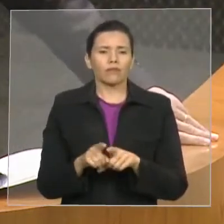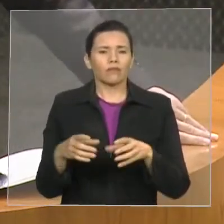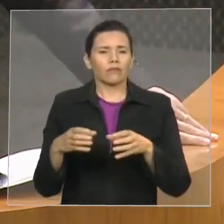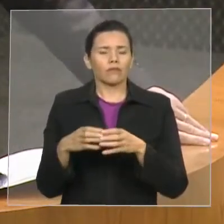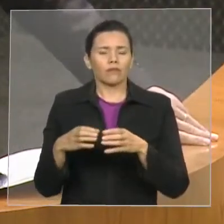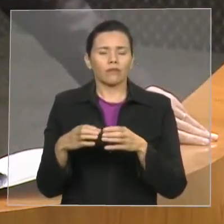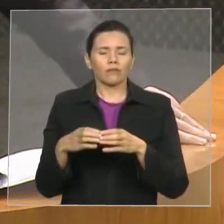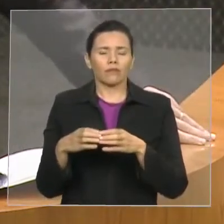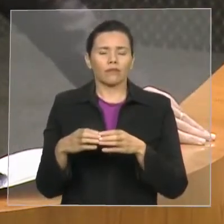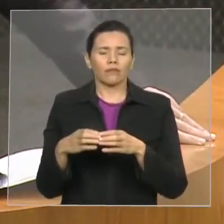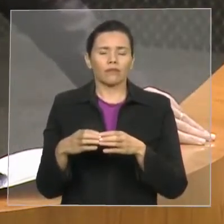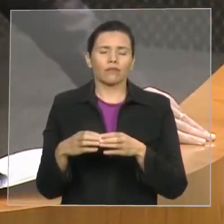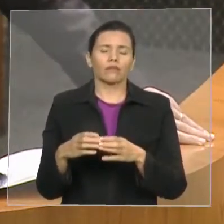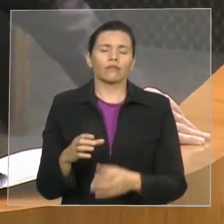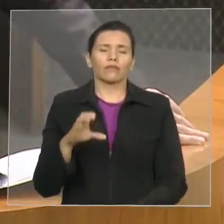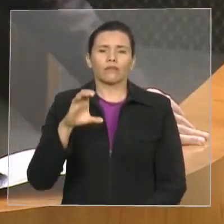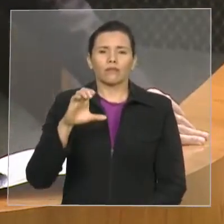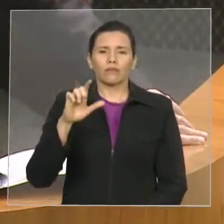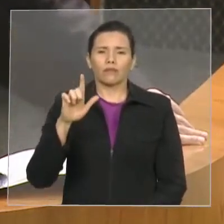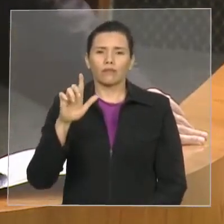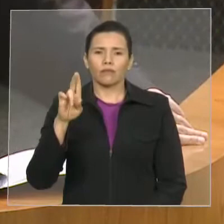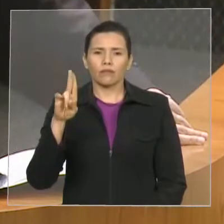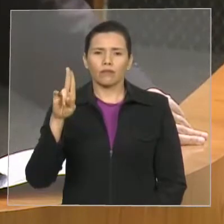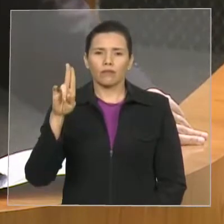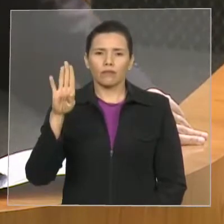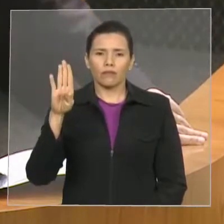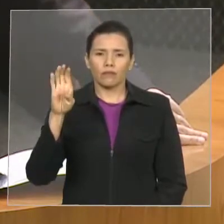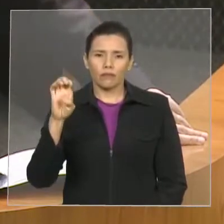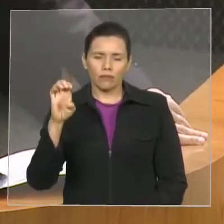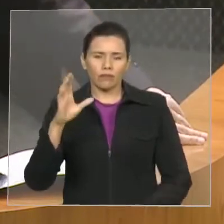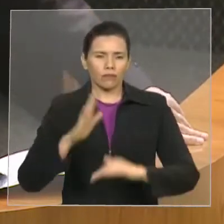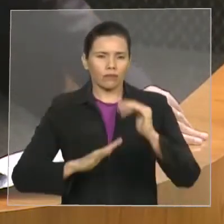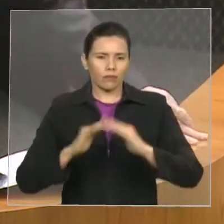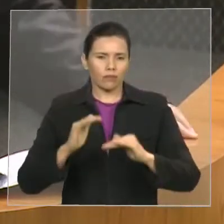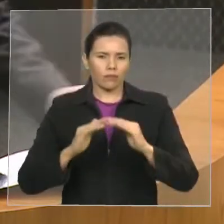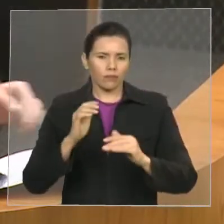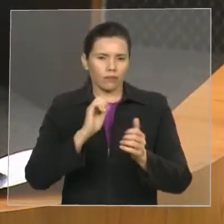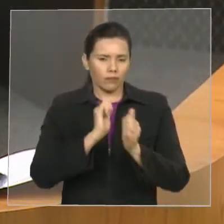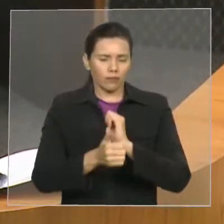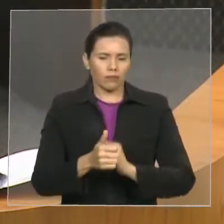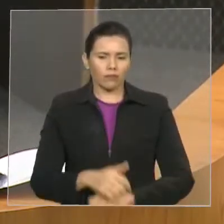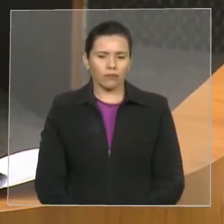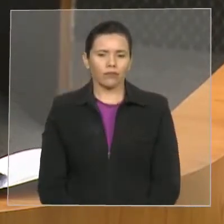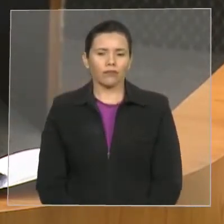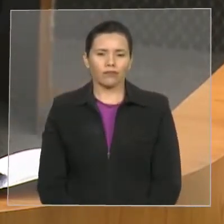profissionais. Na semana passada, nós votamos um outro projeto de lei